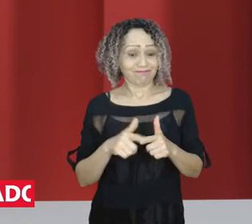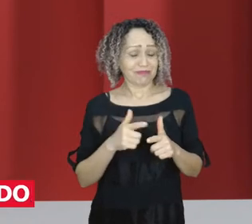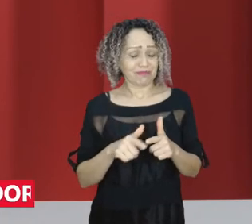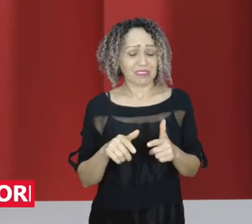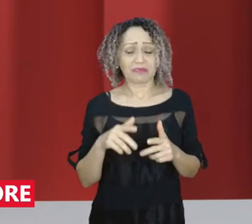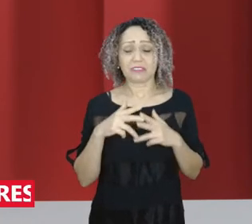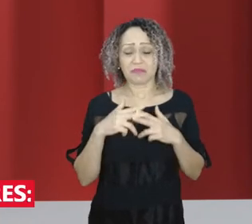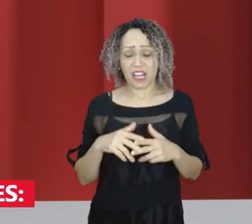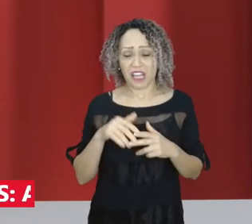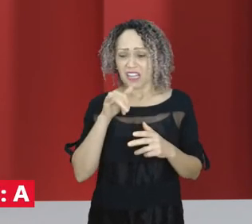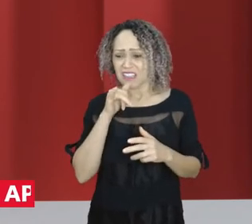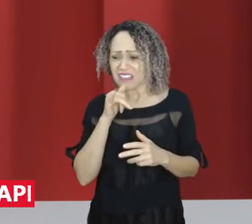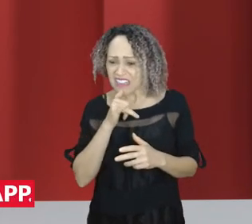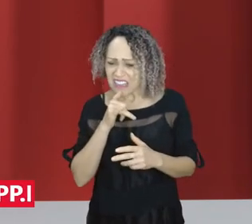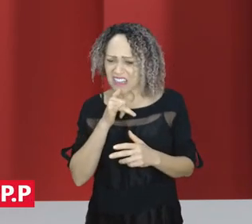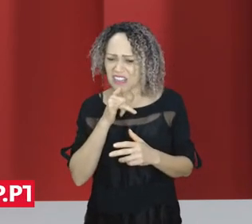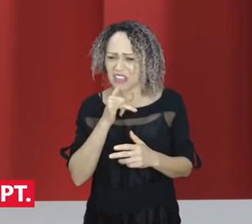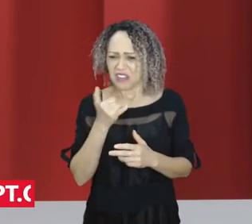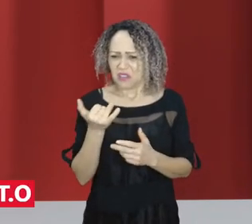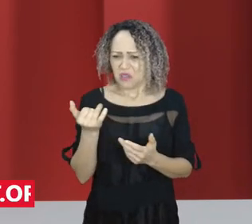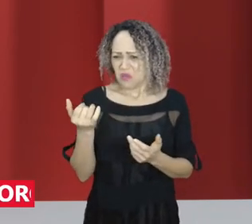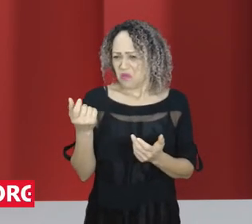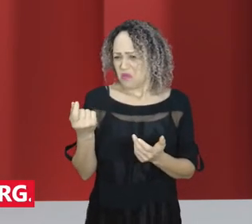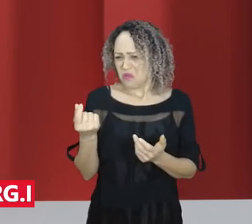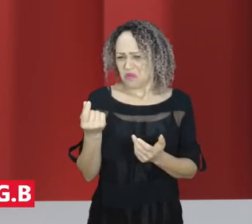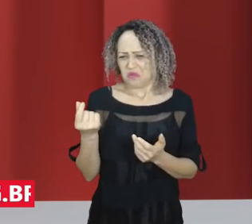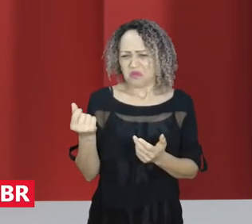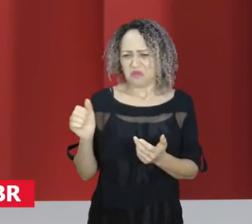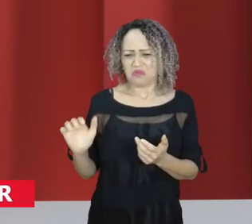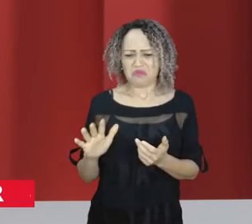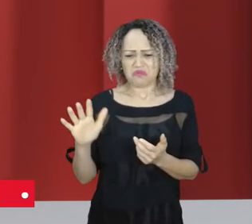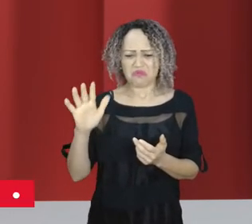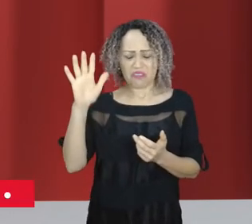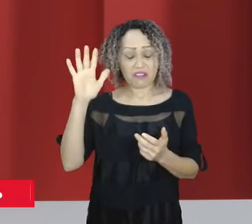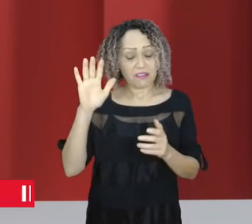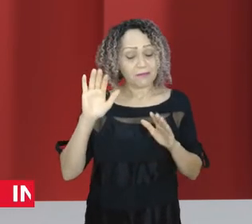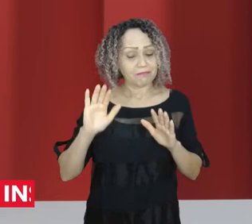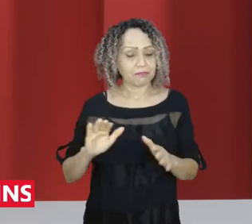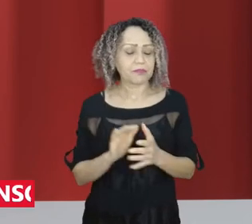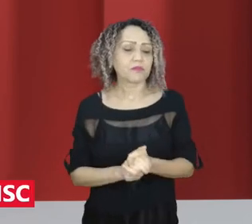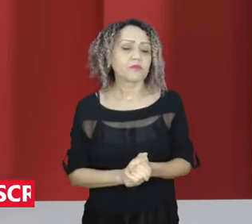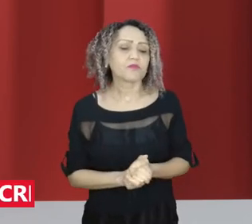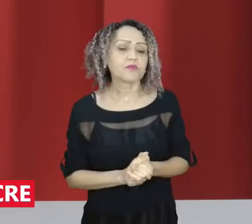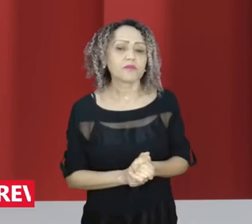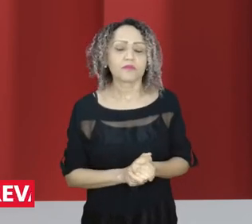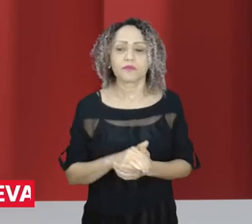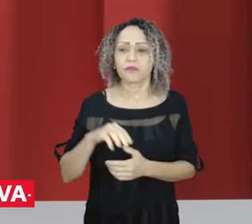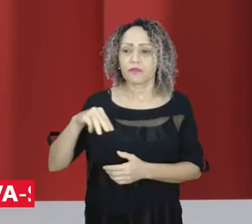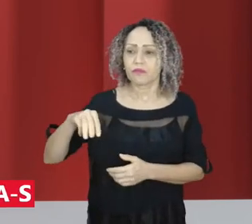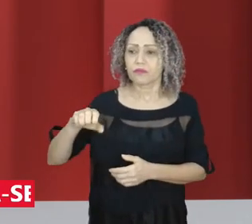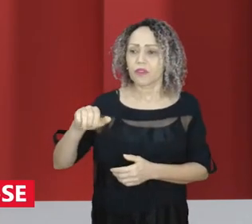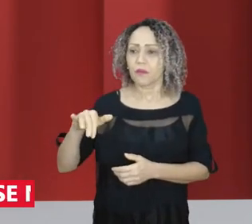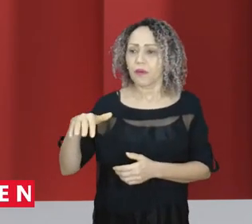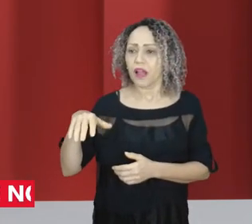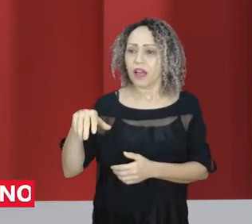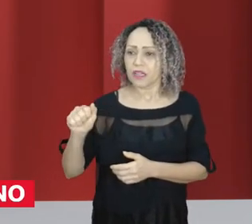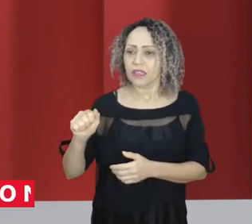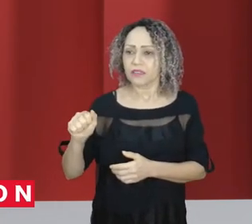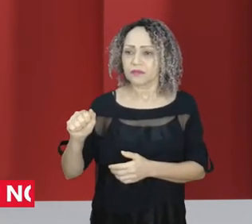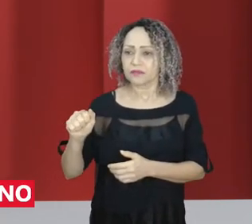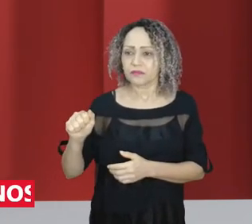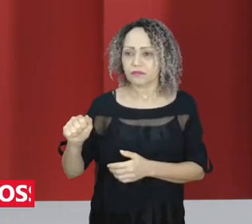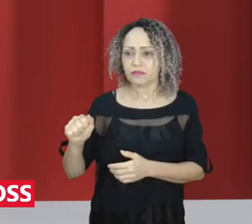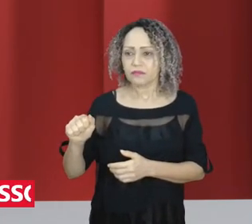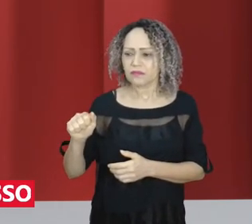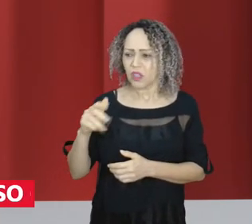triste. Tropa Latina Brasileira, que é a Vera, bom dia para você também. Samuel Félix, Maria Weiler. Eu